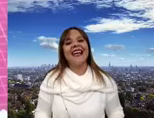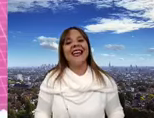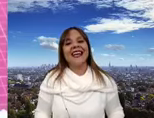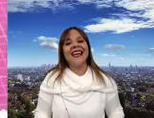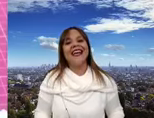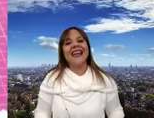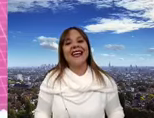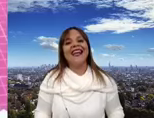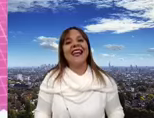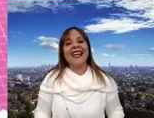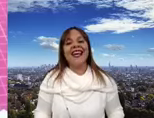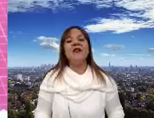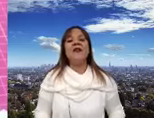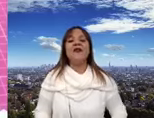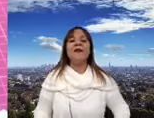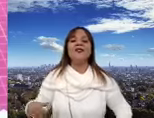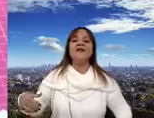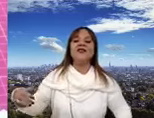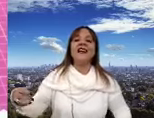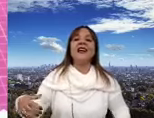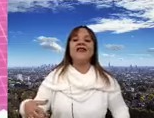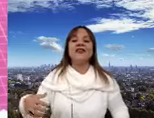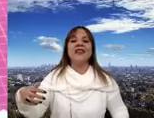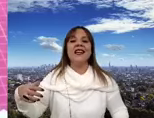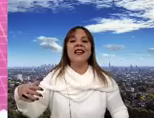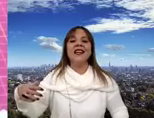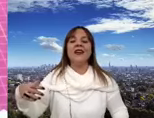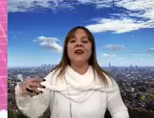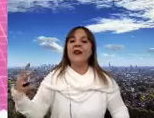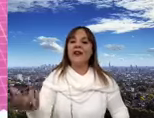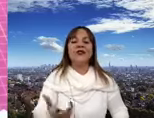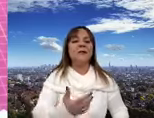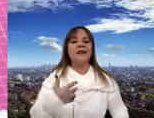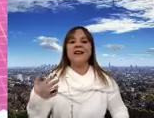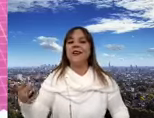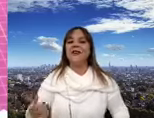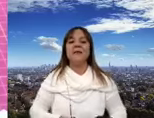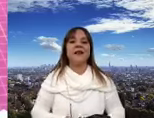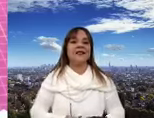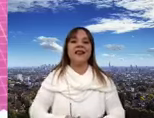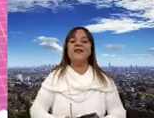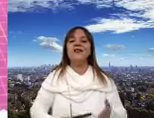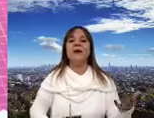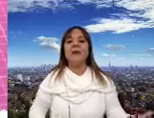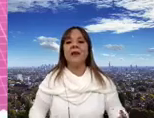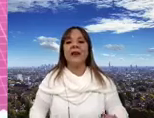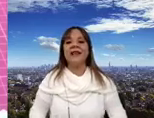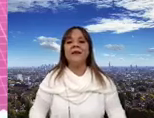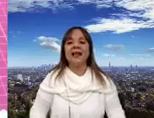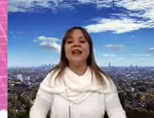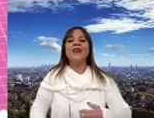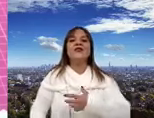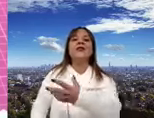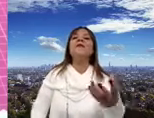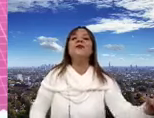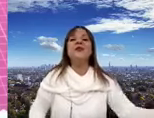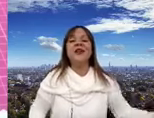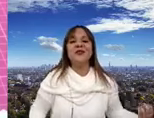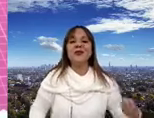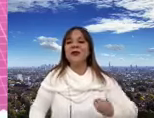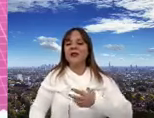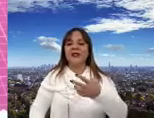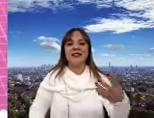alegria, né? É uma forma de Então. você colocar o seu parceiro, sua parceira, o seu amor aí também no seu mundo, né? No seu mundo